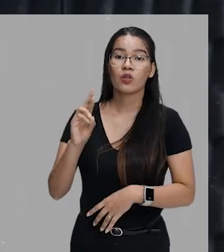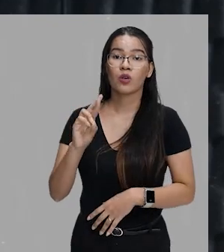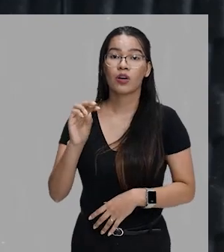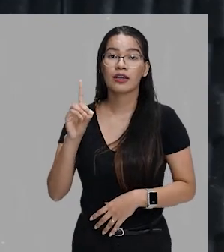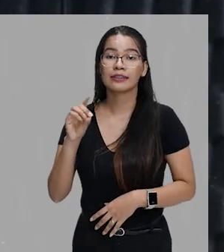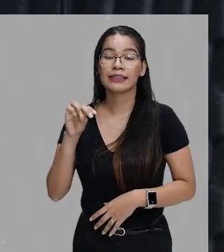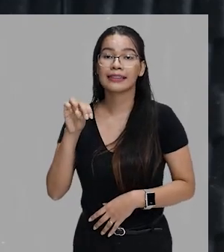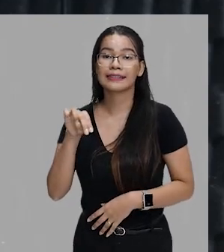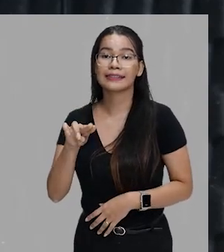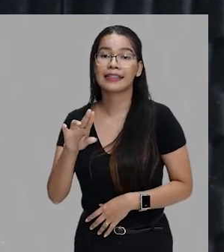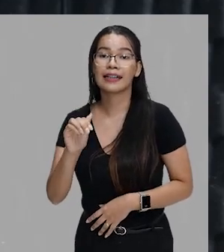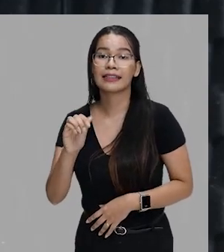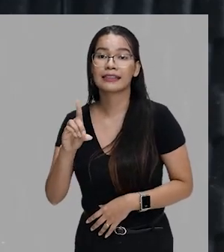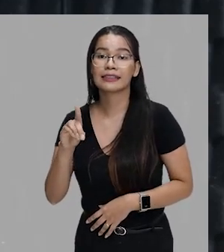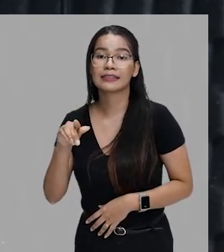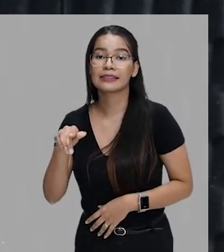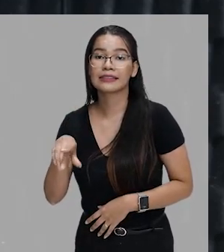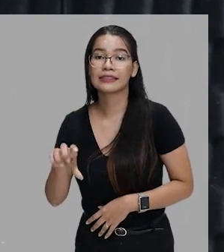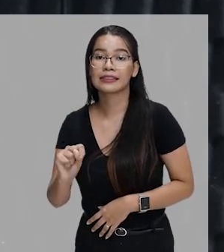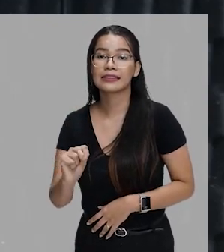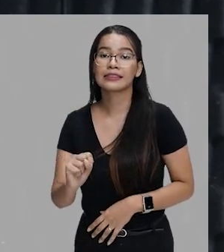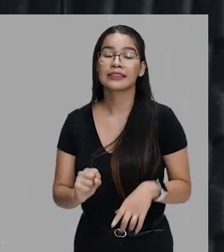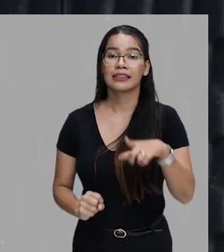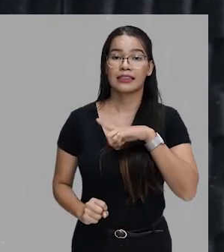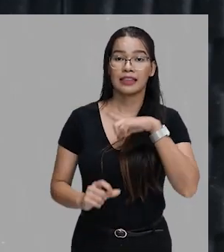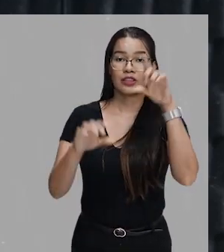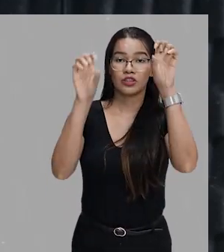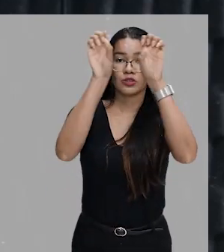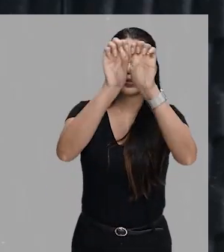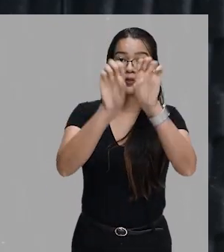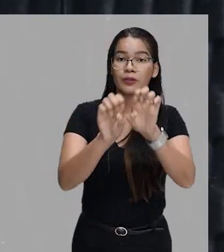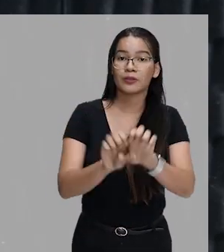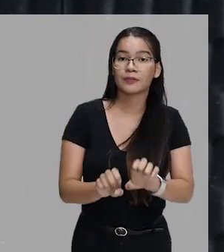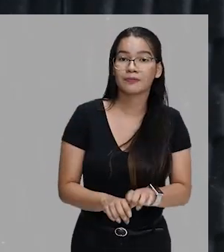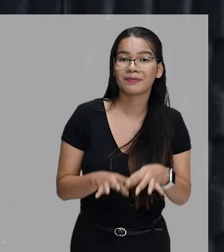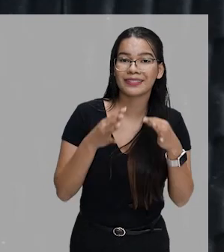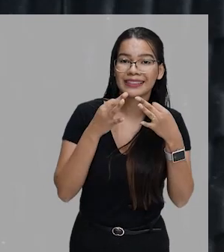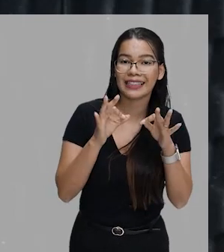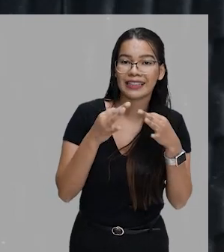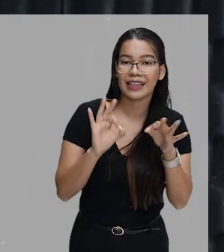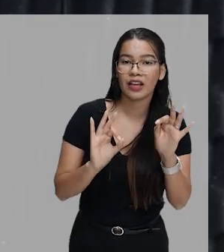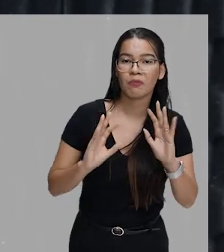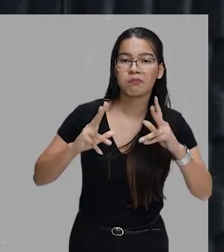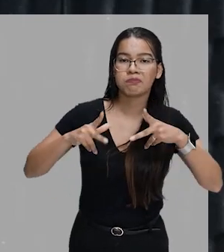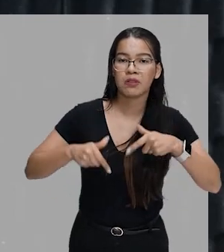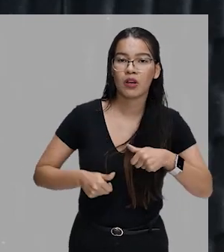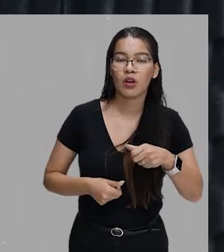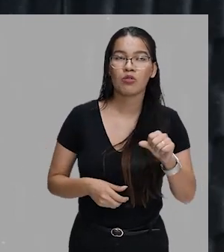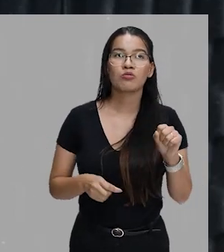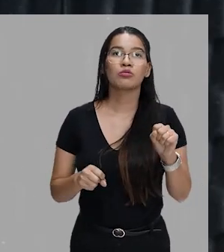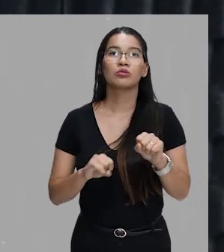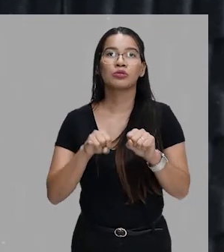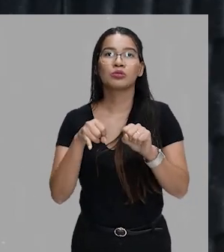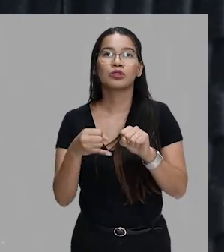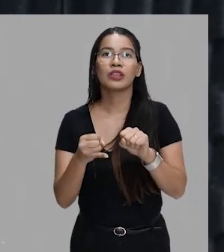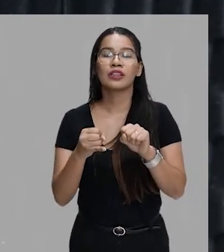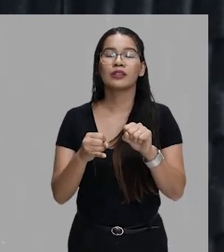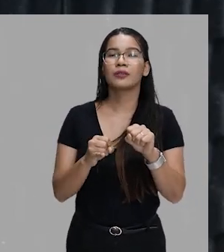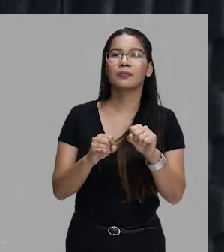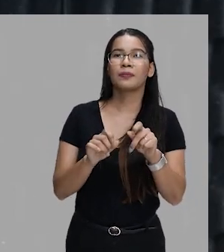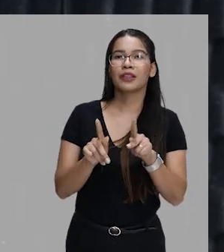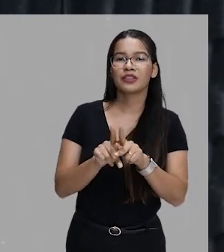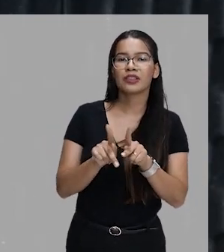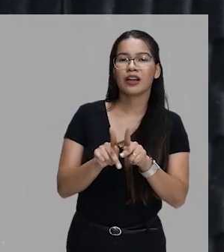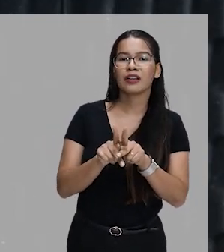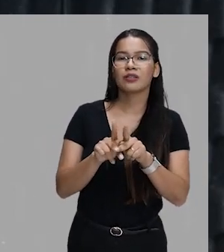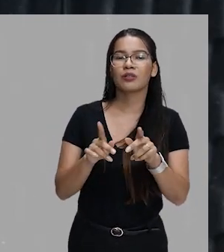porque tem estrutura sintática completa, né? Tem o sujeito, tem o predicado, tem os complementos verbais, tem o